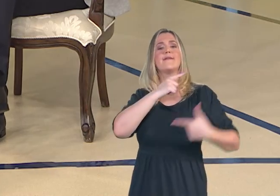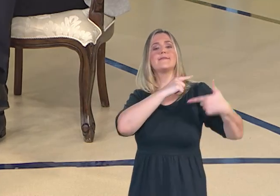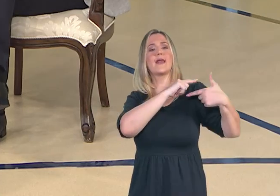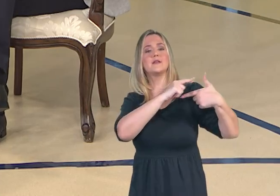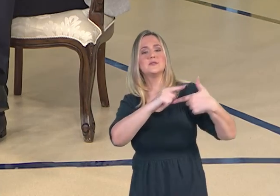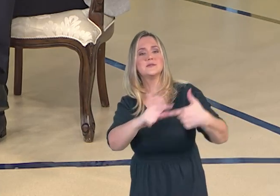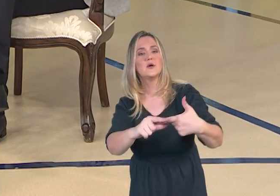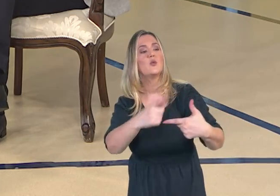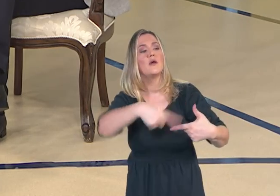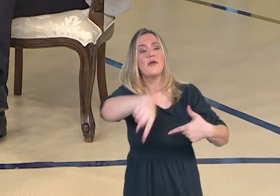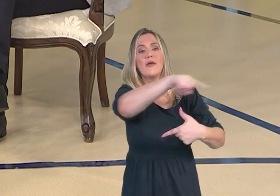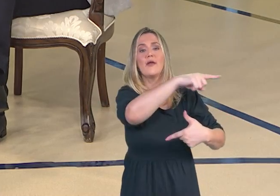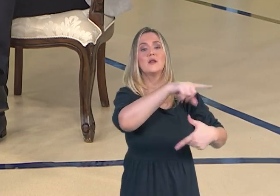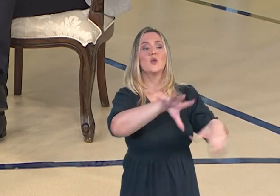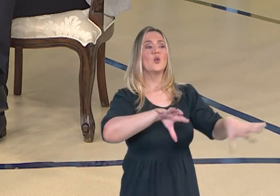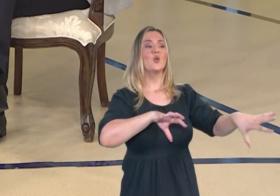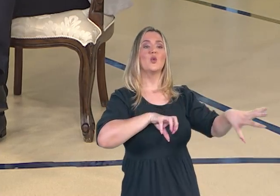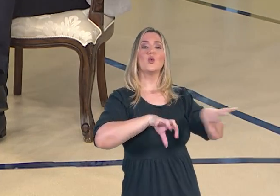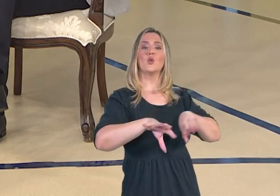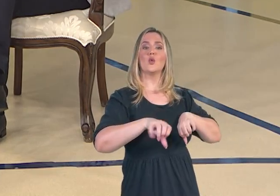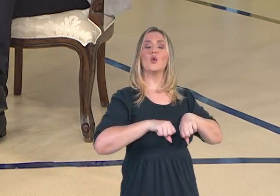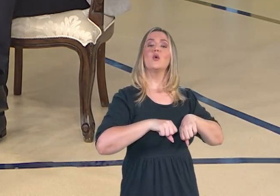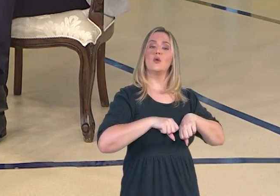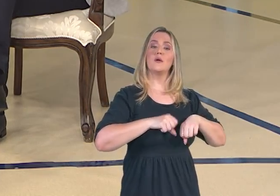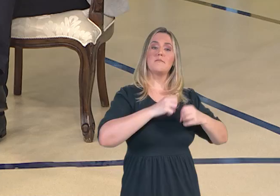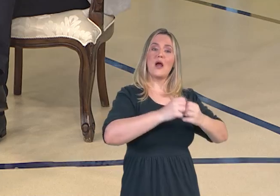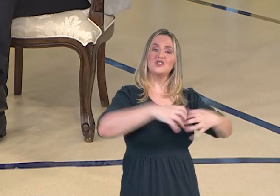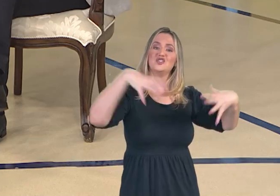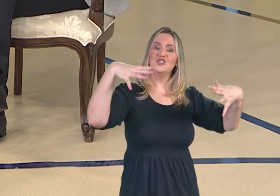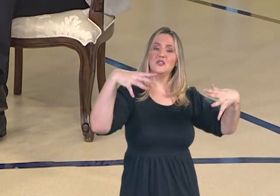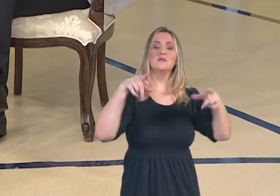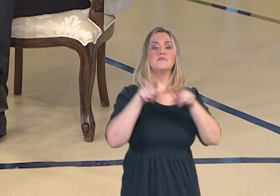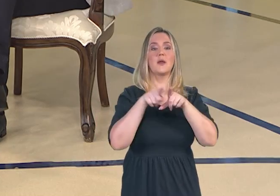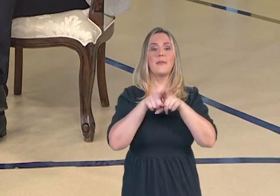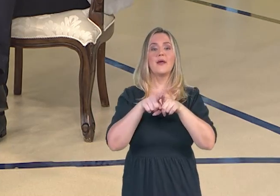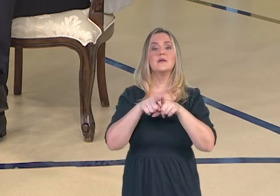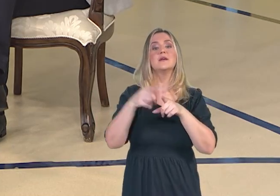meu ver, tudo isso era resquício do cativeiro da Babilônia,